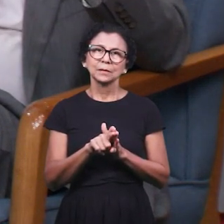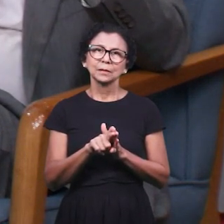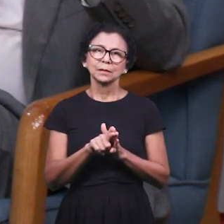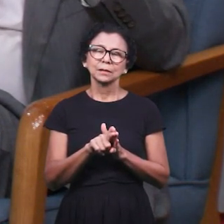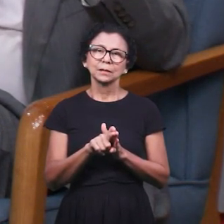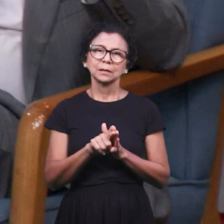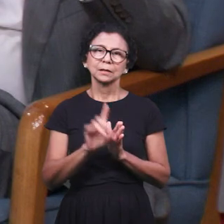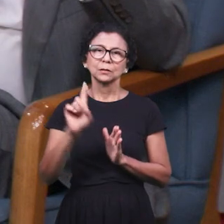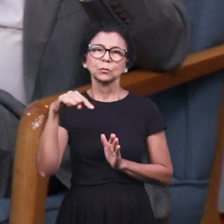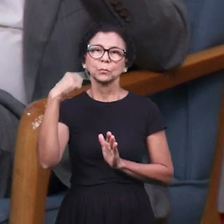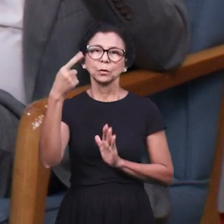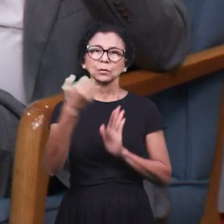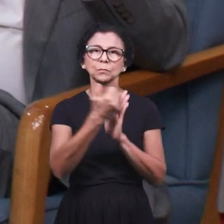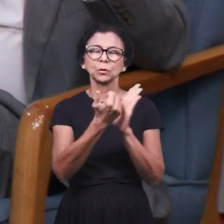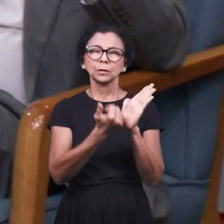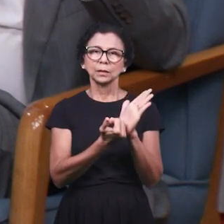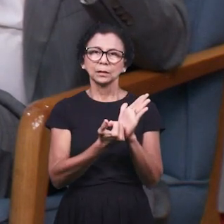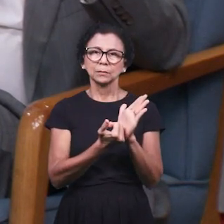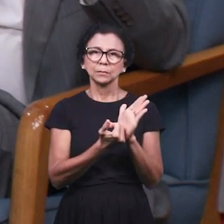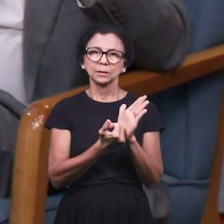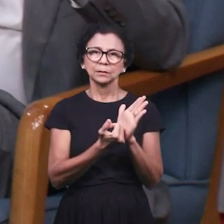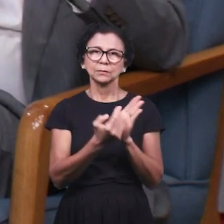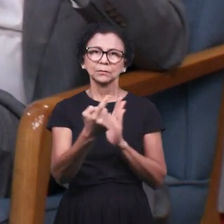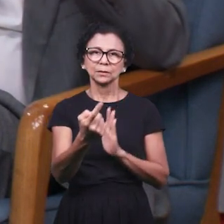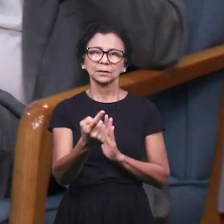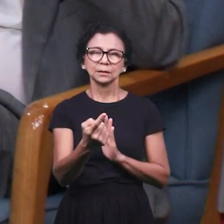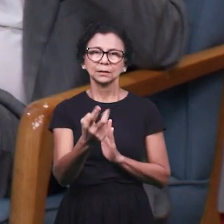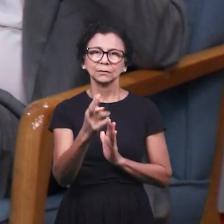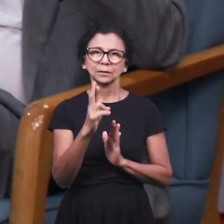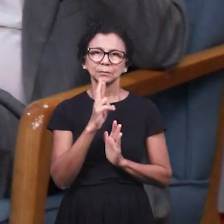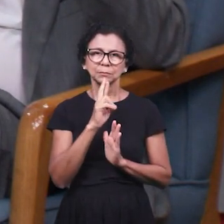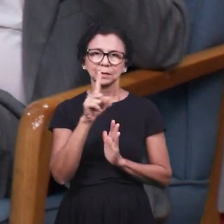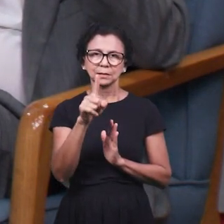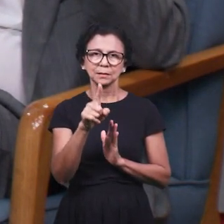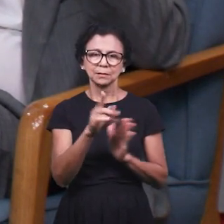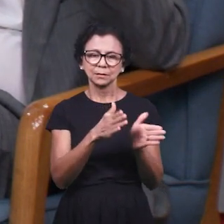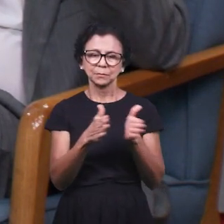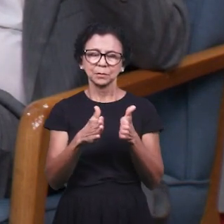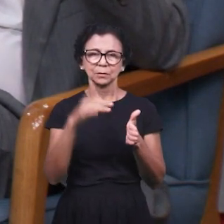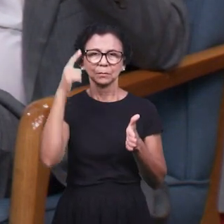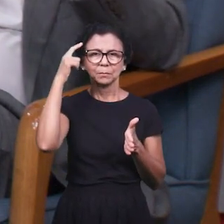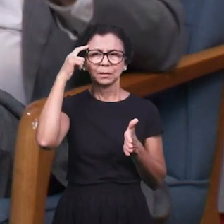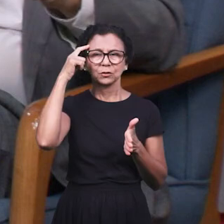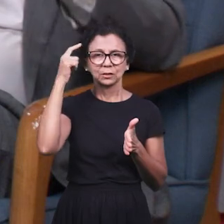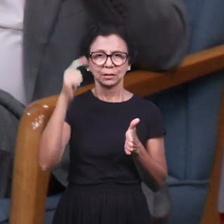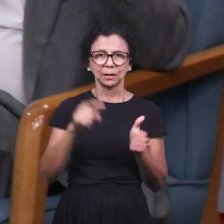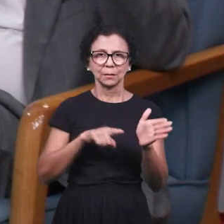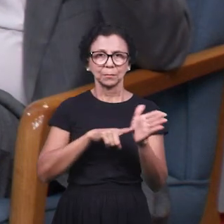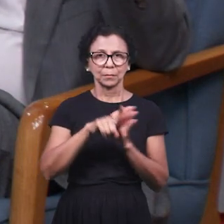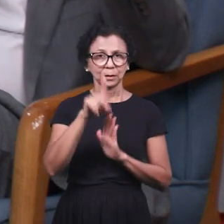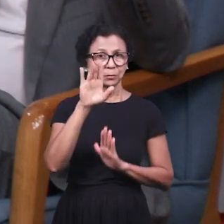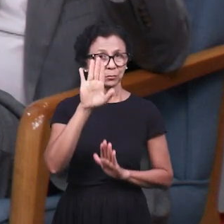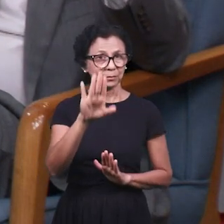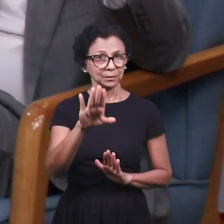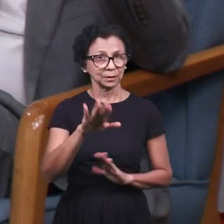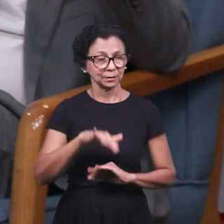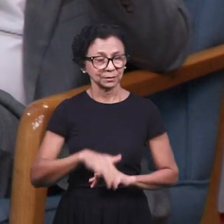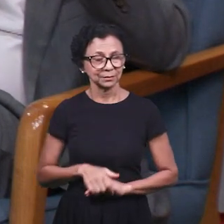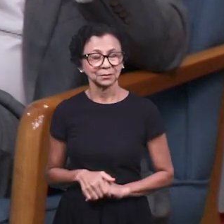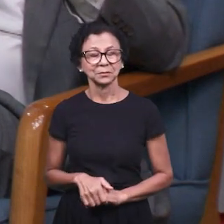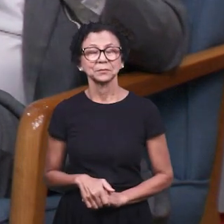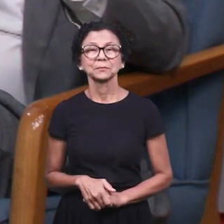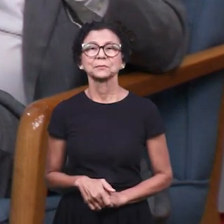quer dizer, no próximo programa, nós vamos conversar sobre isso. Mas até lá, você vai meditar nisso. Por